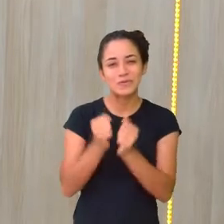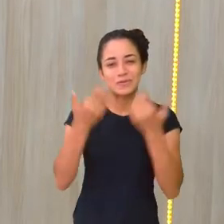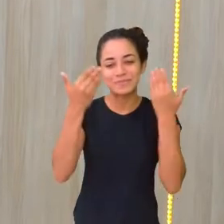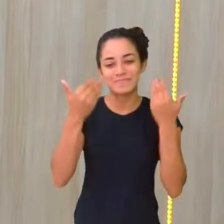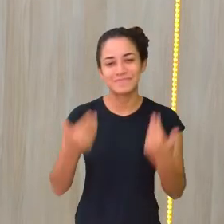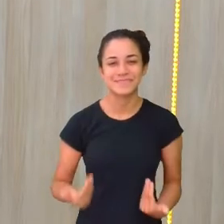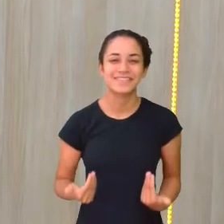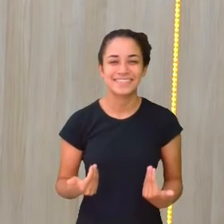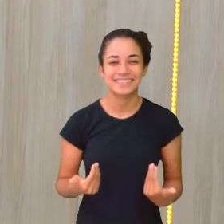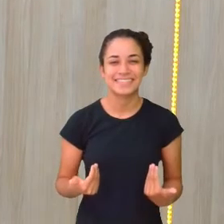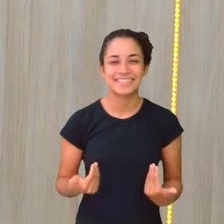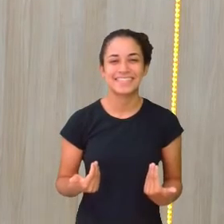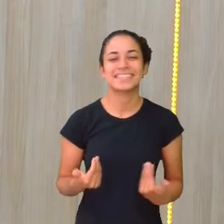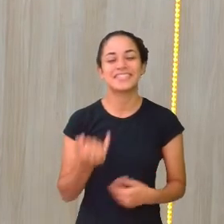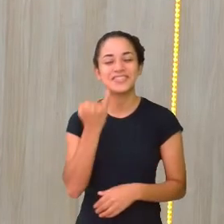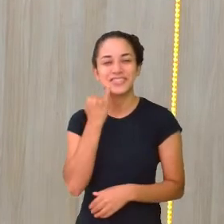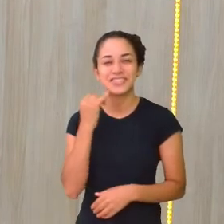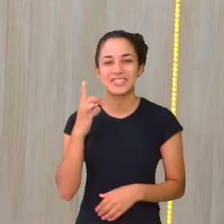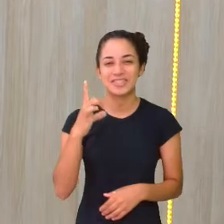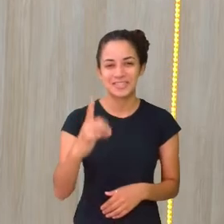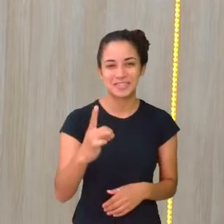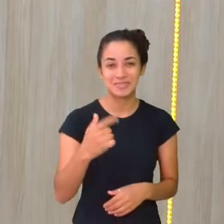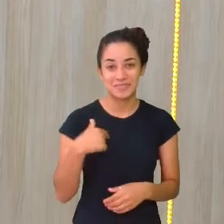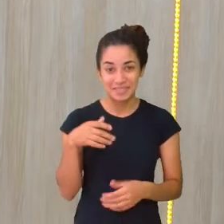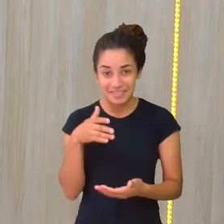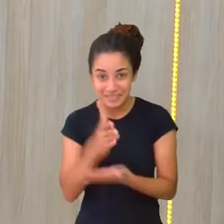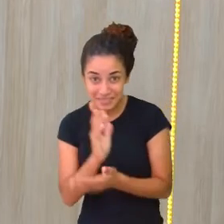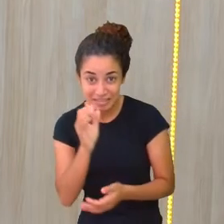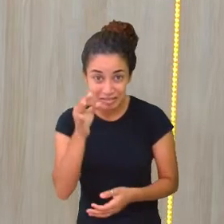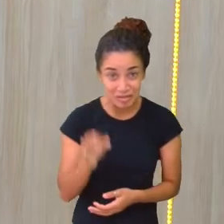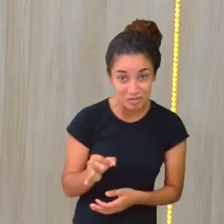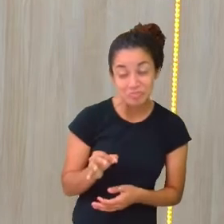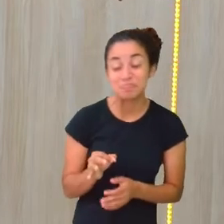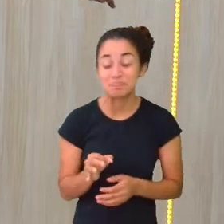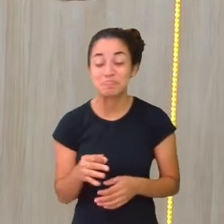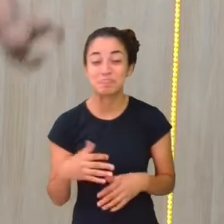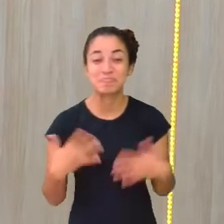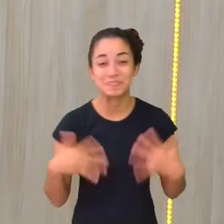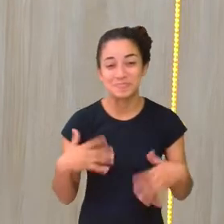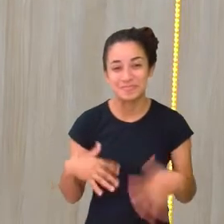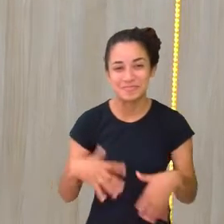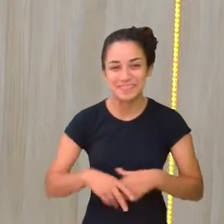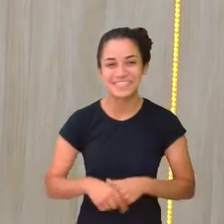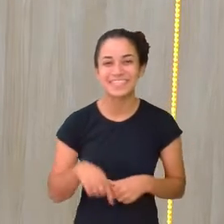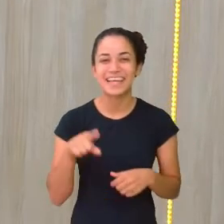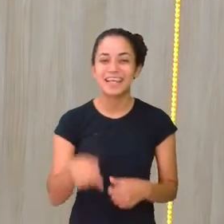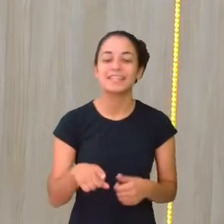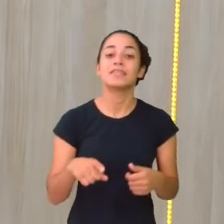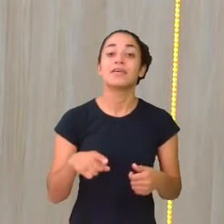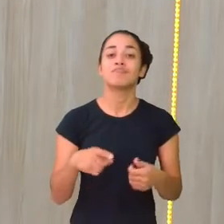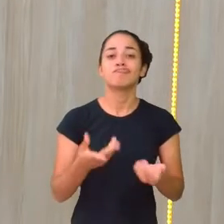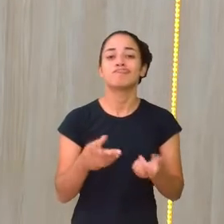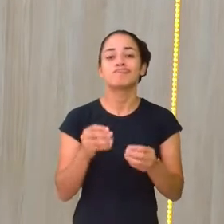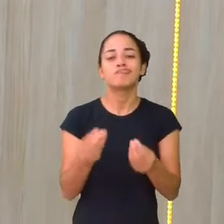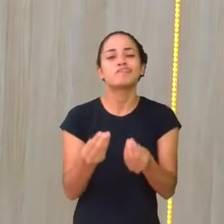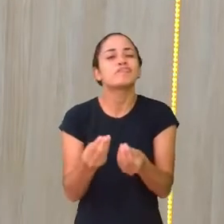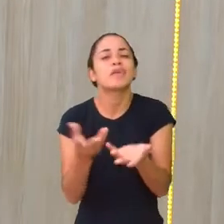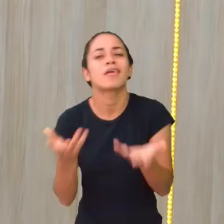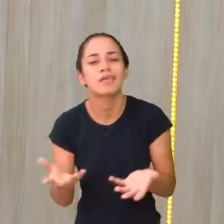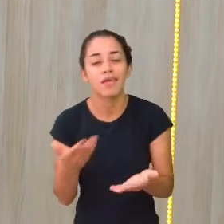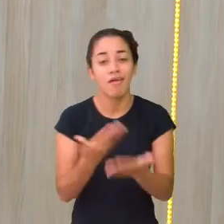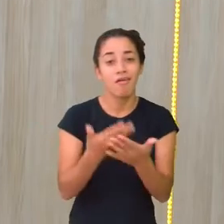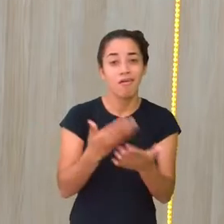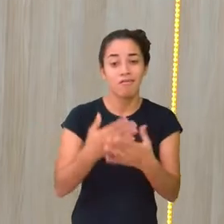aqui, a nossa queridíssima Ingrid. Acertei, não foi? Acertei. Fazendo aqui, deixando a nossa aula